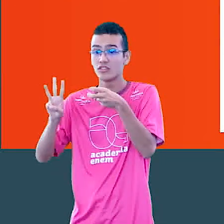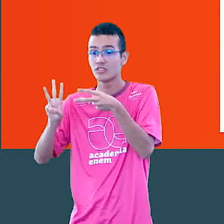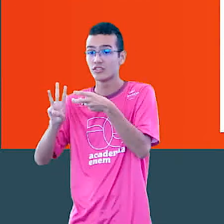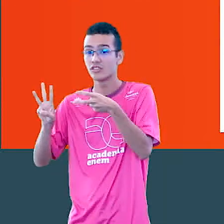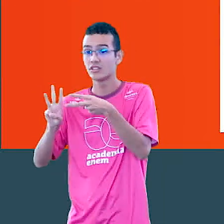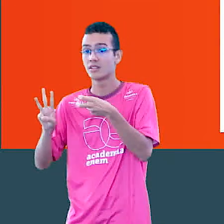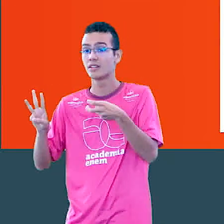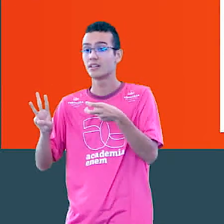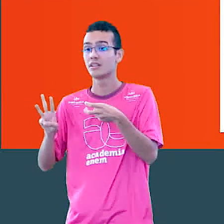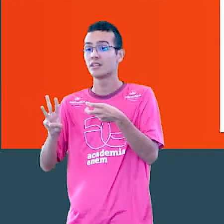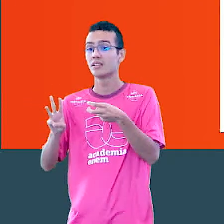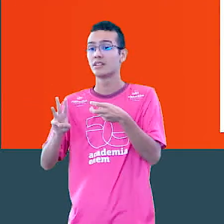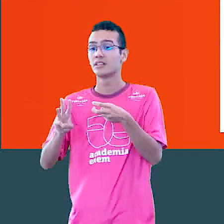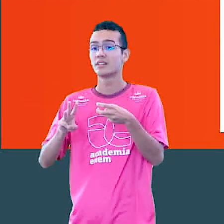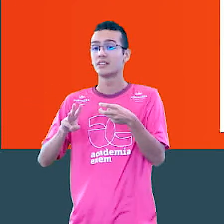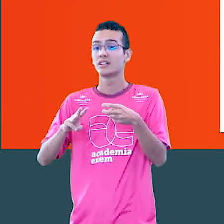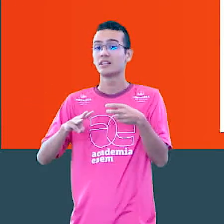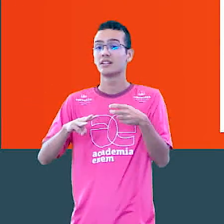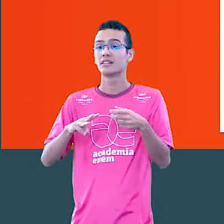tá? O valor